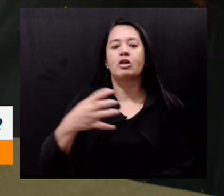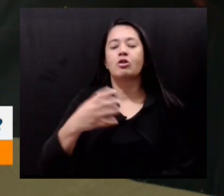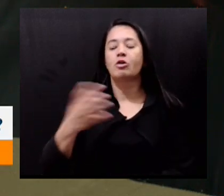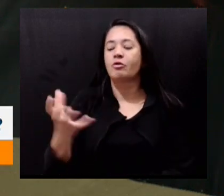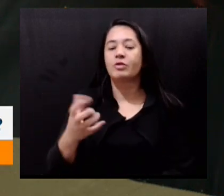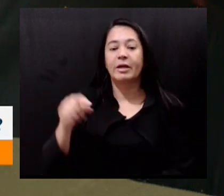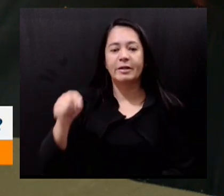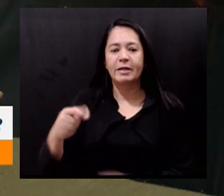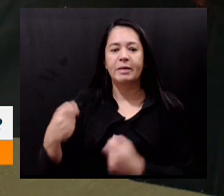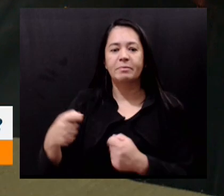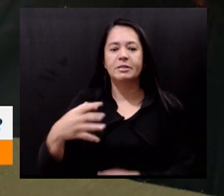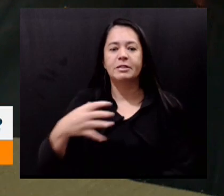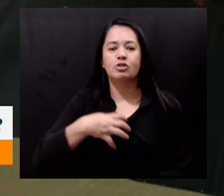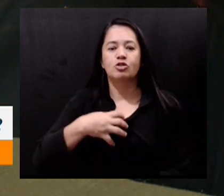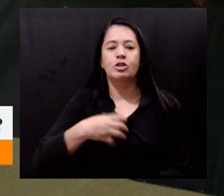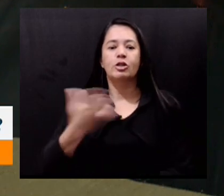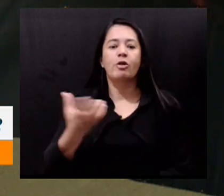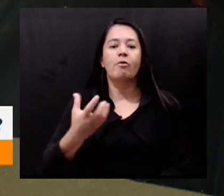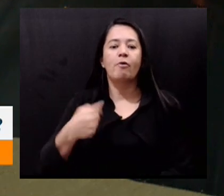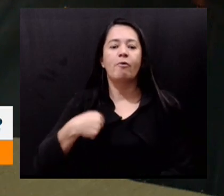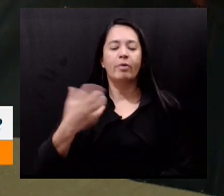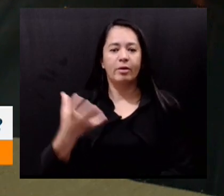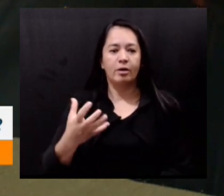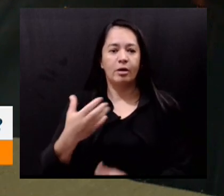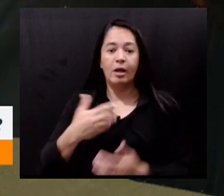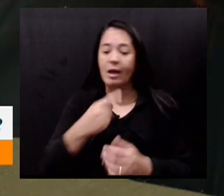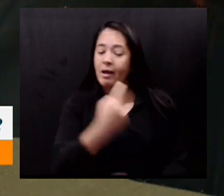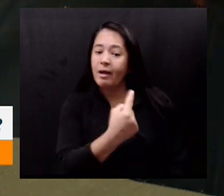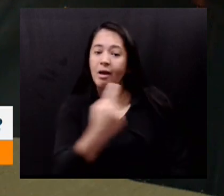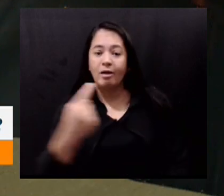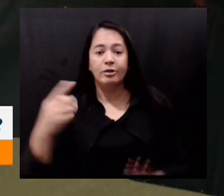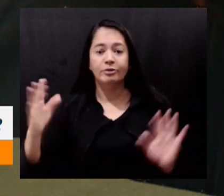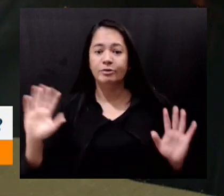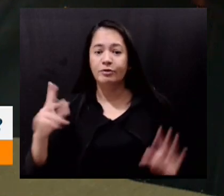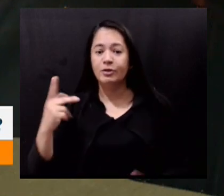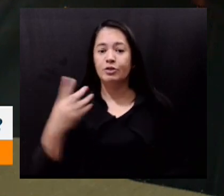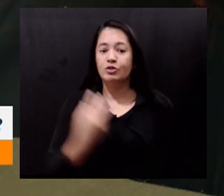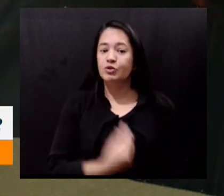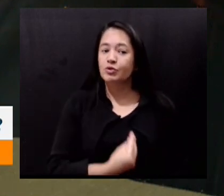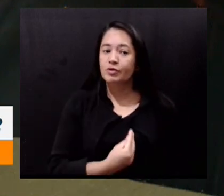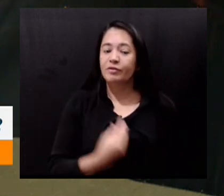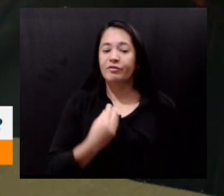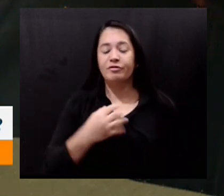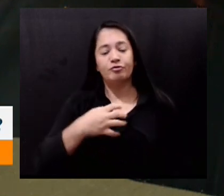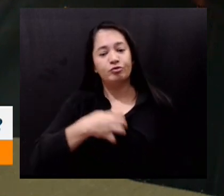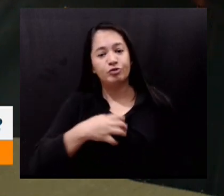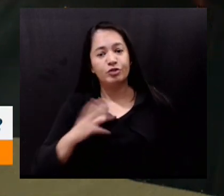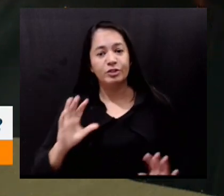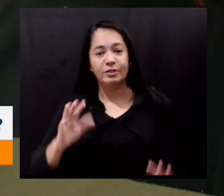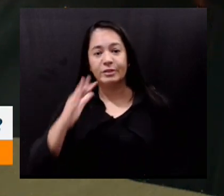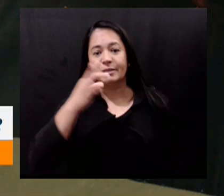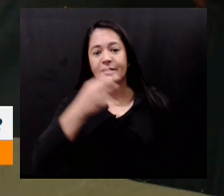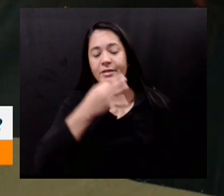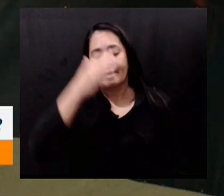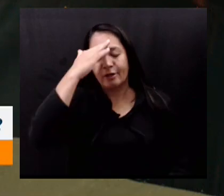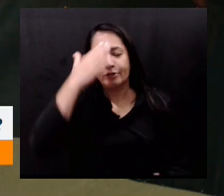ser. Poxa vida, cada um é cada um tem sua vida, cada um vive da forma que acredita que é correto e tudo bem, a gente precisa